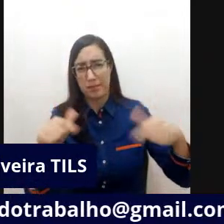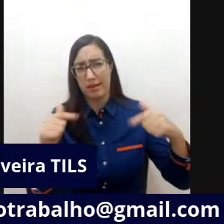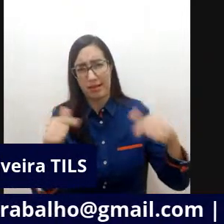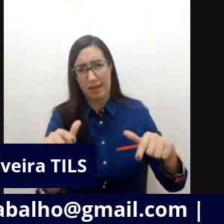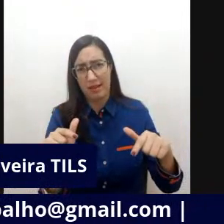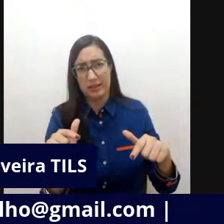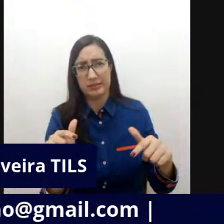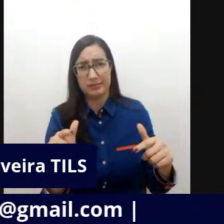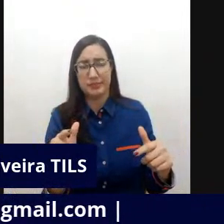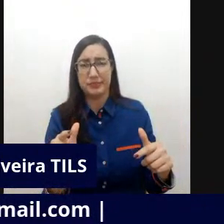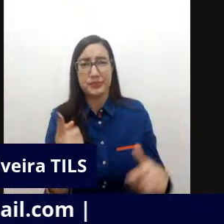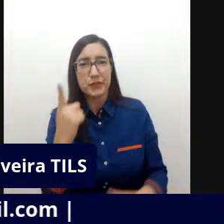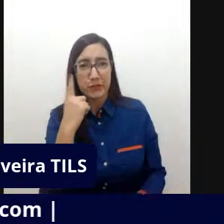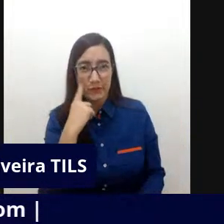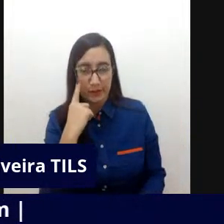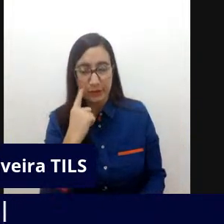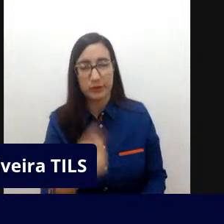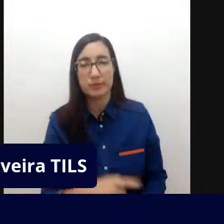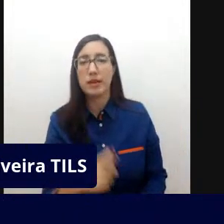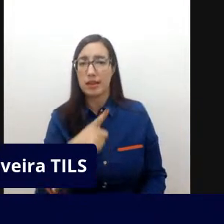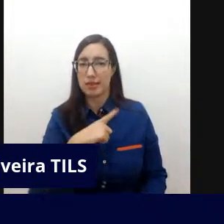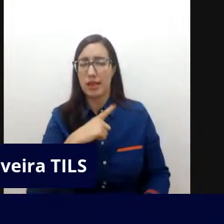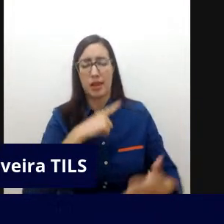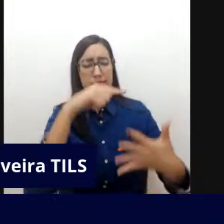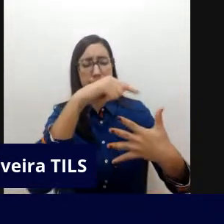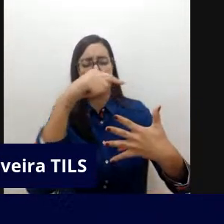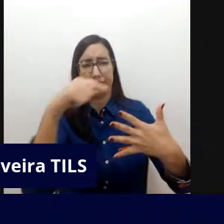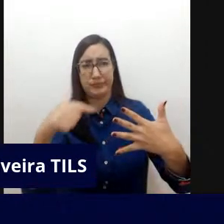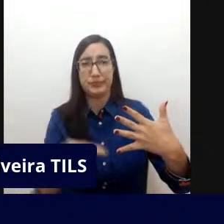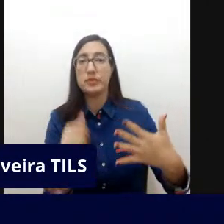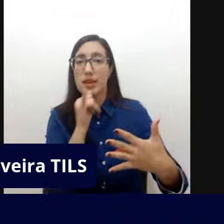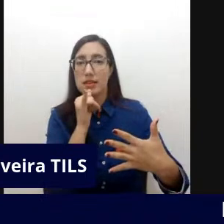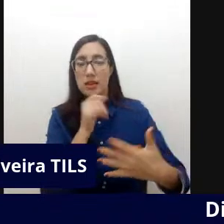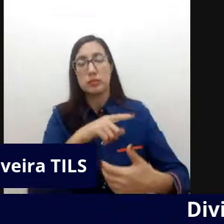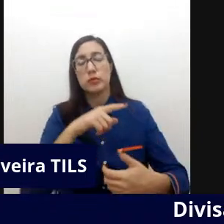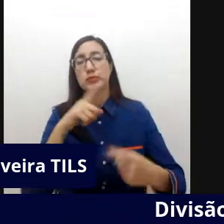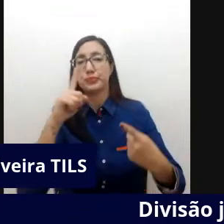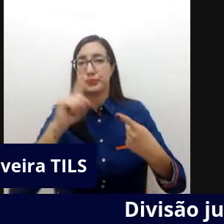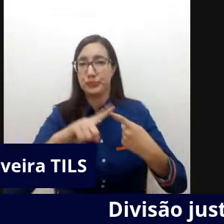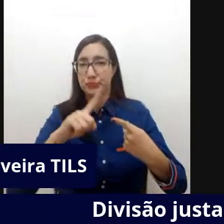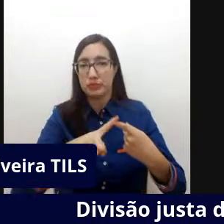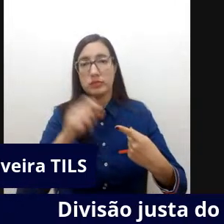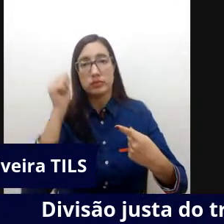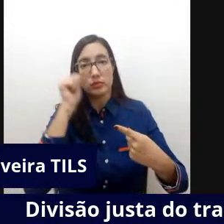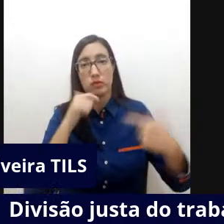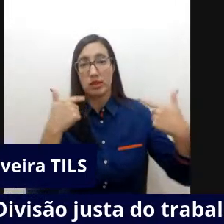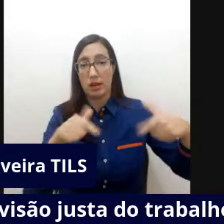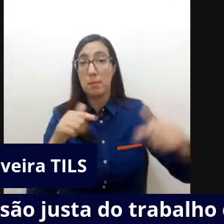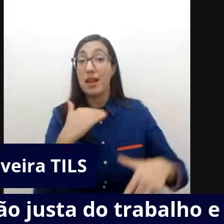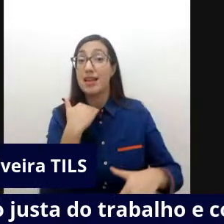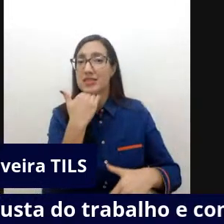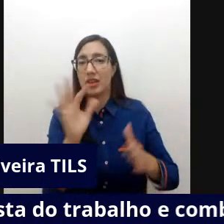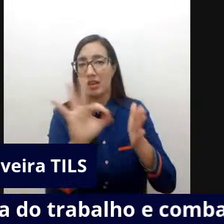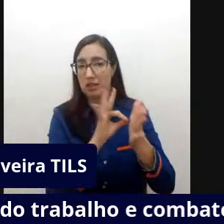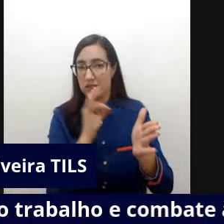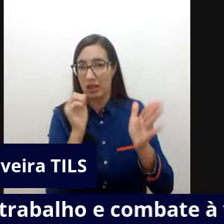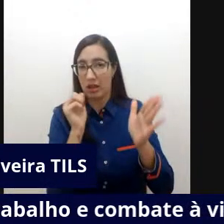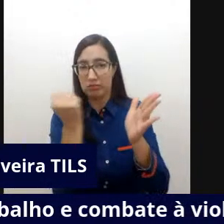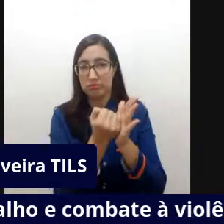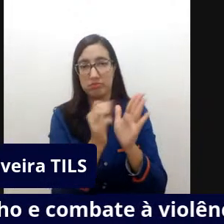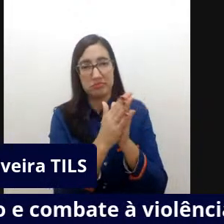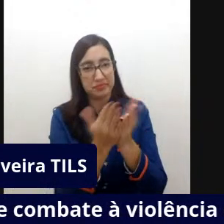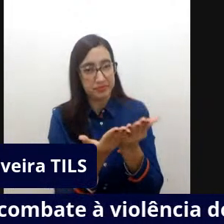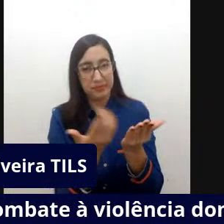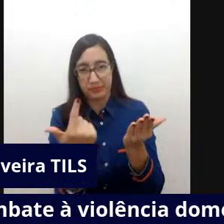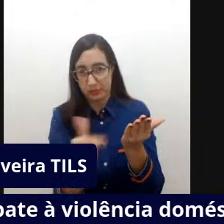aquela trabalhadora que trabalha sem registro em carteira, tem aquela trabalhadora que trabalha um ou dois dias